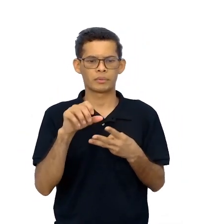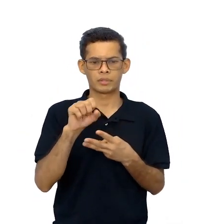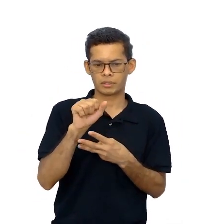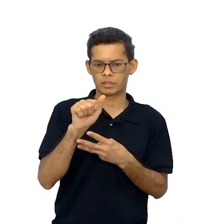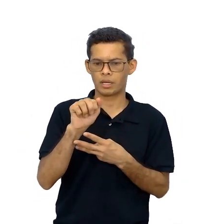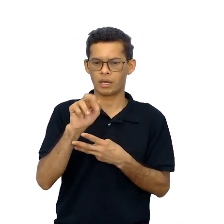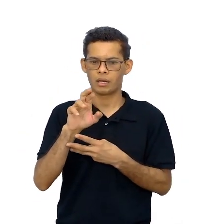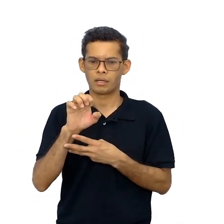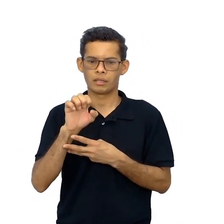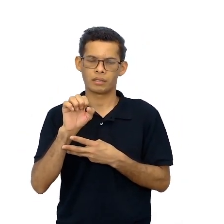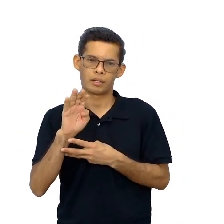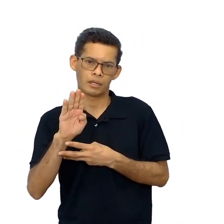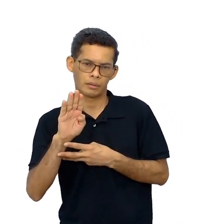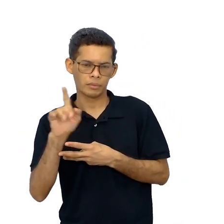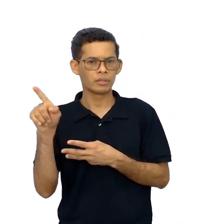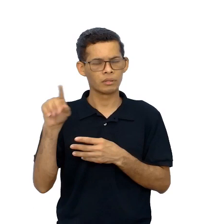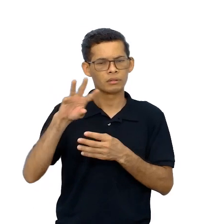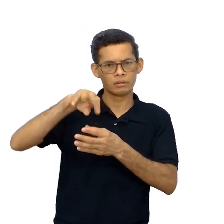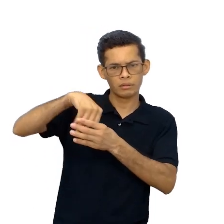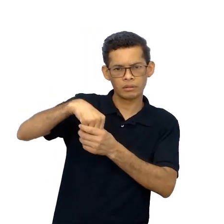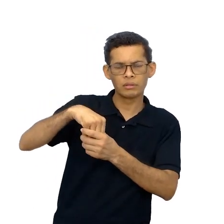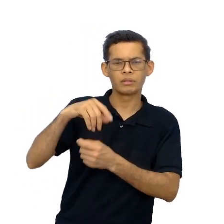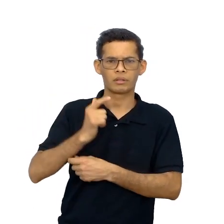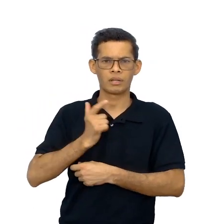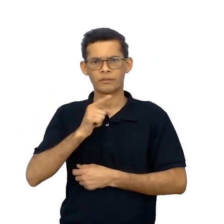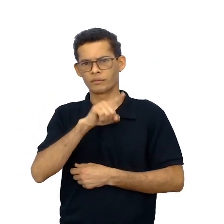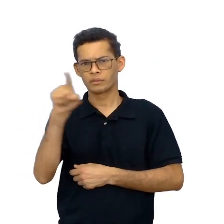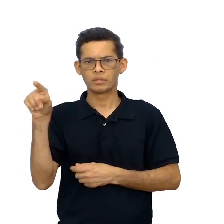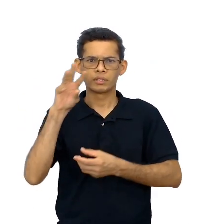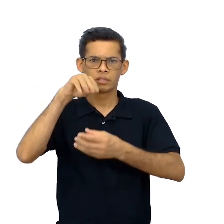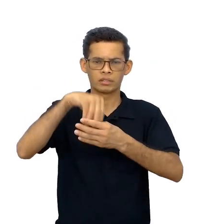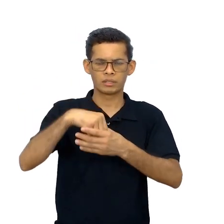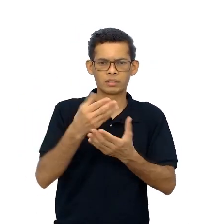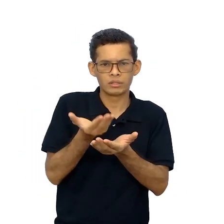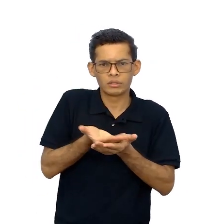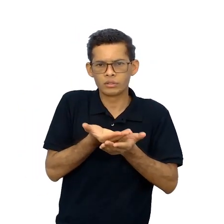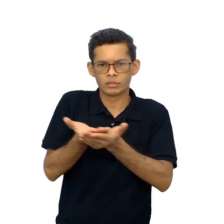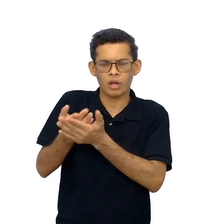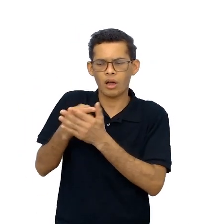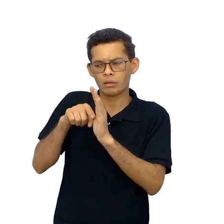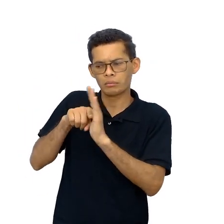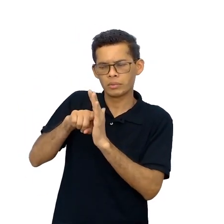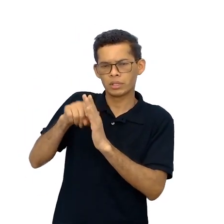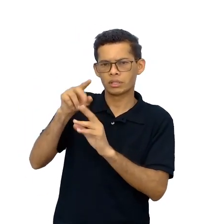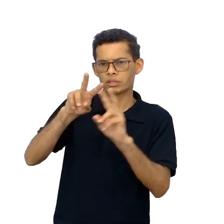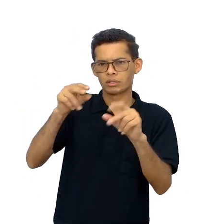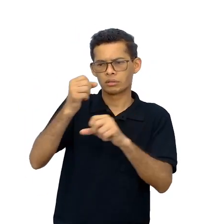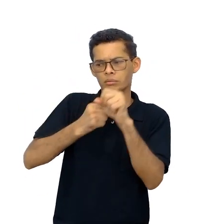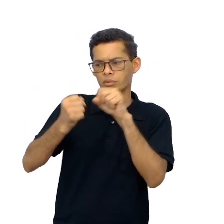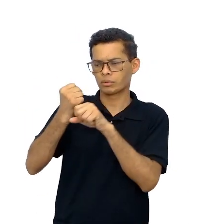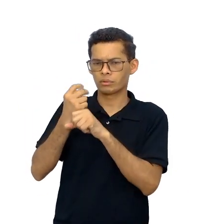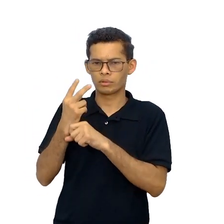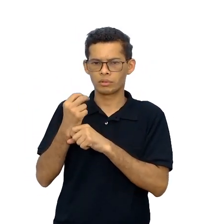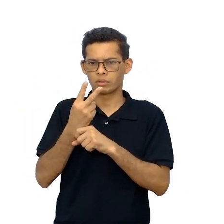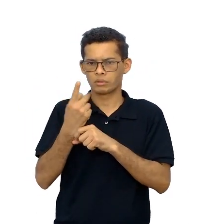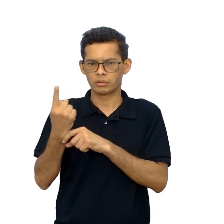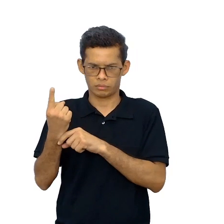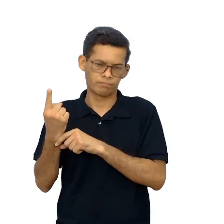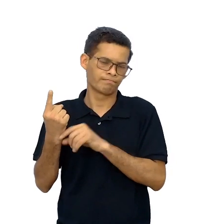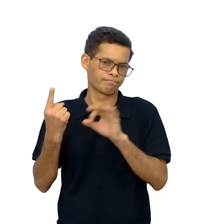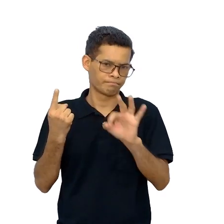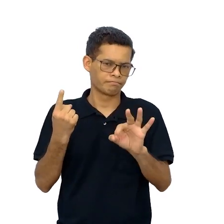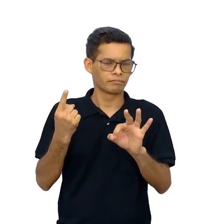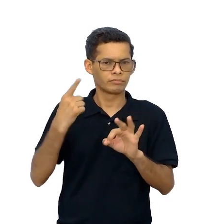vossas escolas, vocês podem entrar, cada um na sua escola, né, o resultado de 2021, e olhar um pouquinho